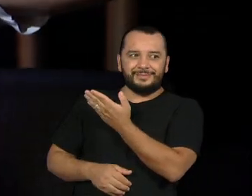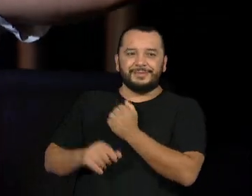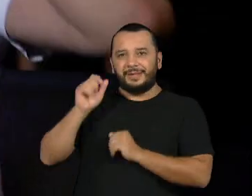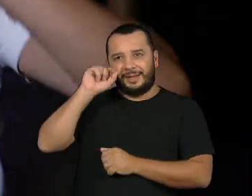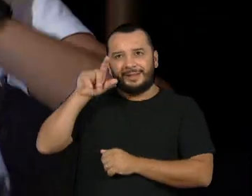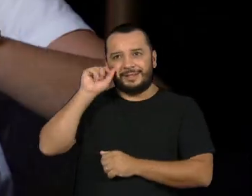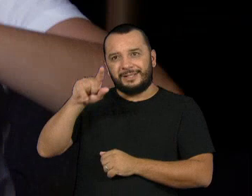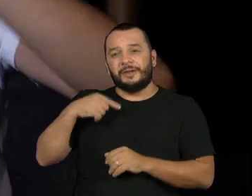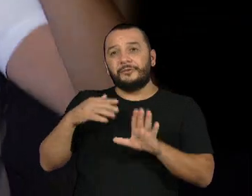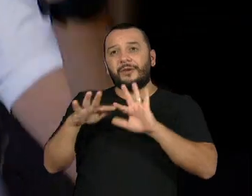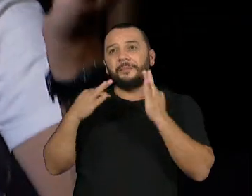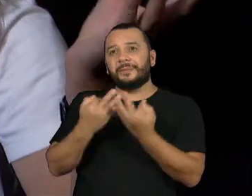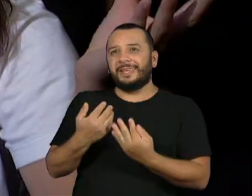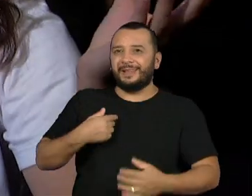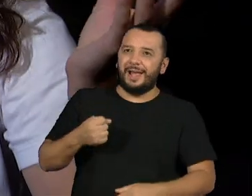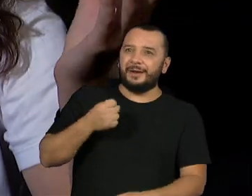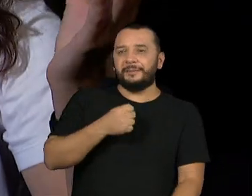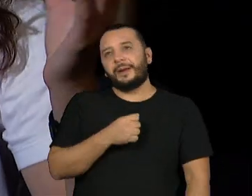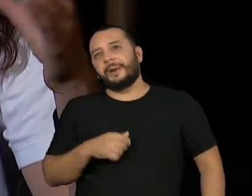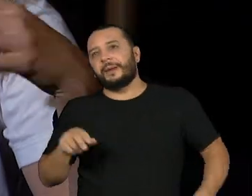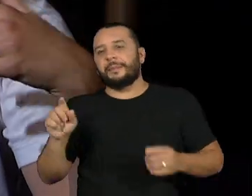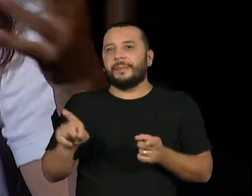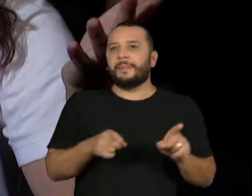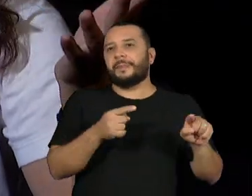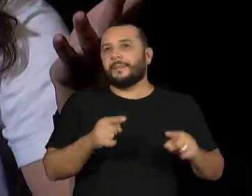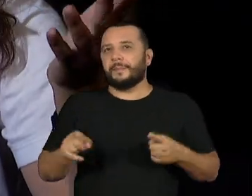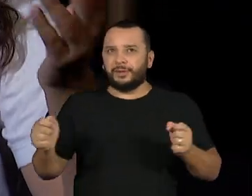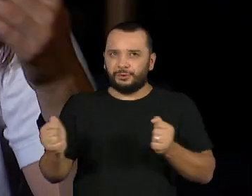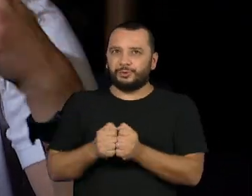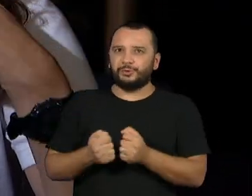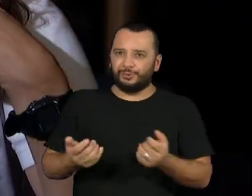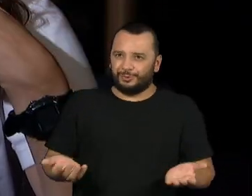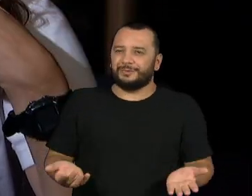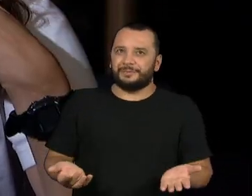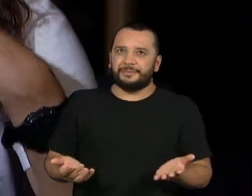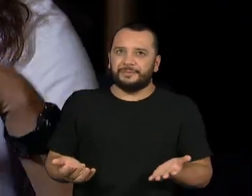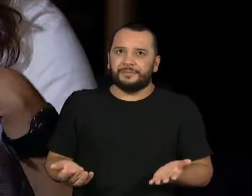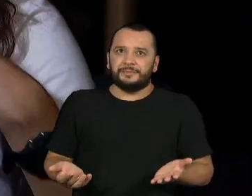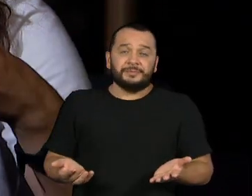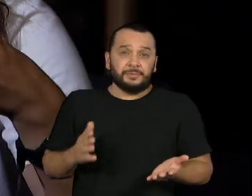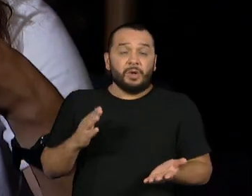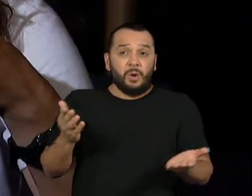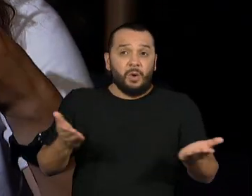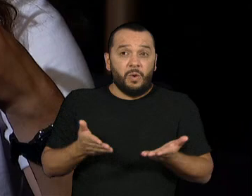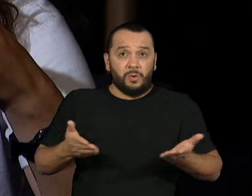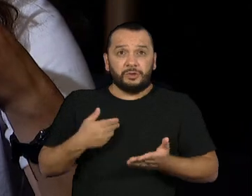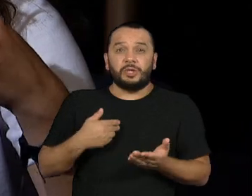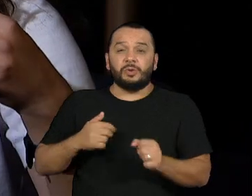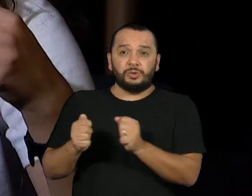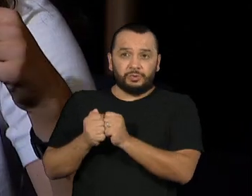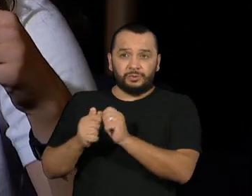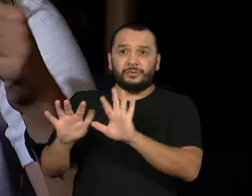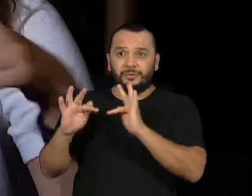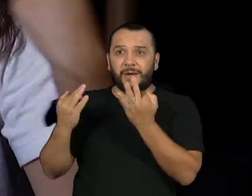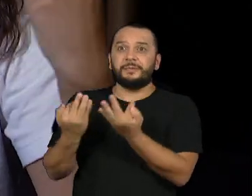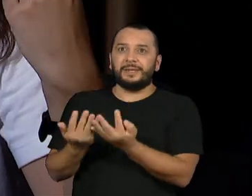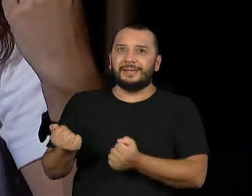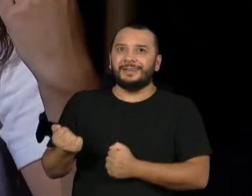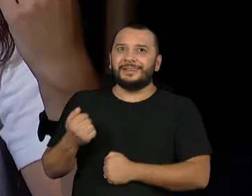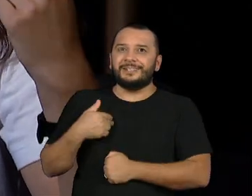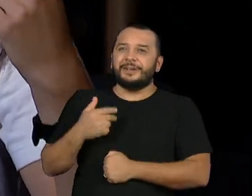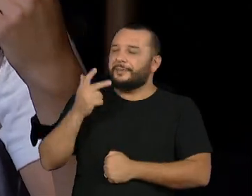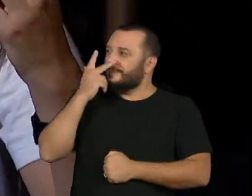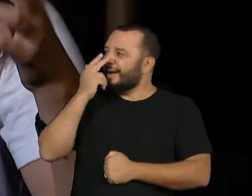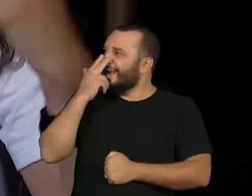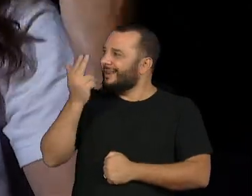assim, essa possibilidade da minha vida atual, mesmo quando eu tô com a minha família, que parece quase uma ficção